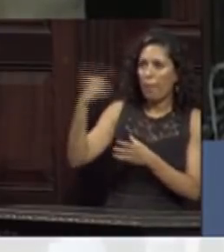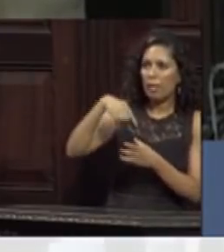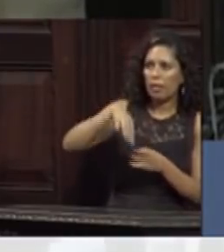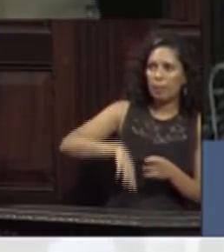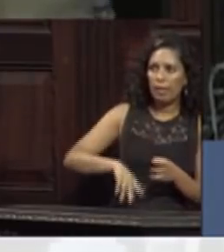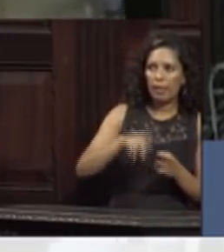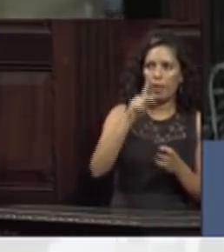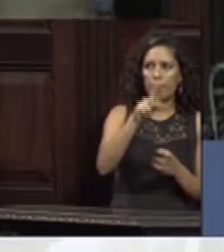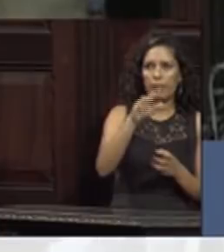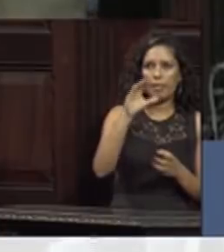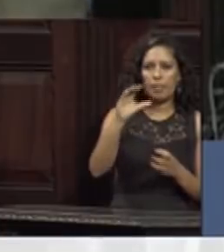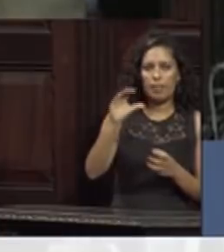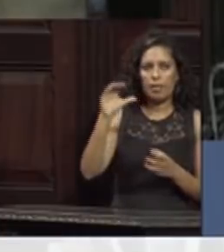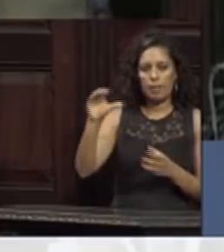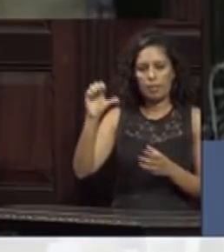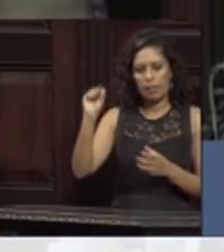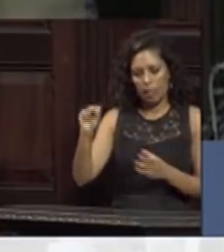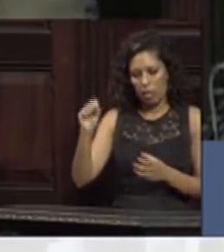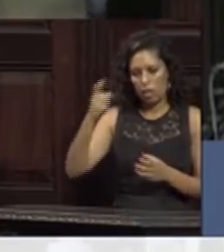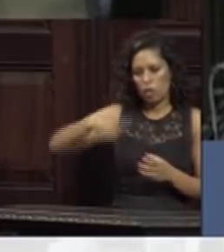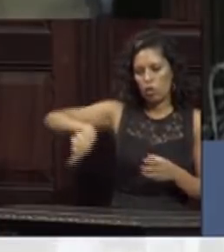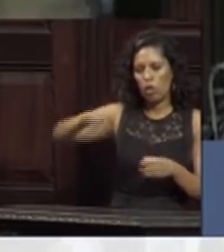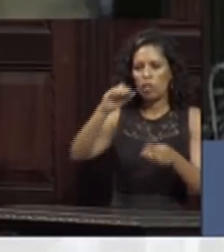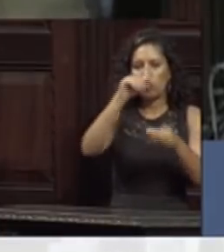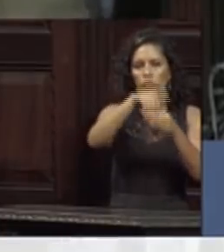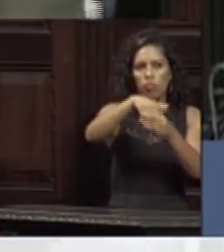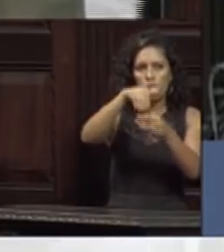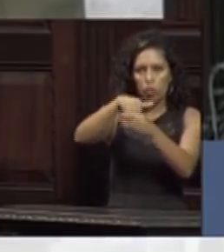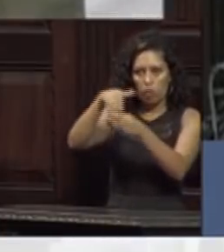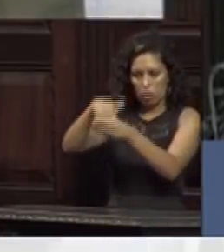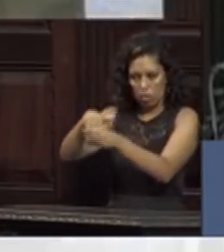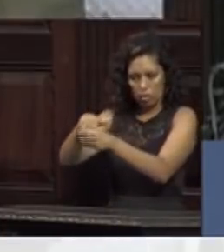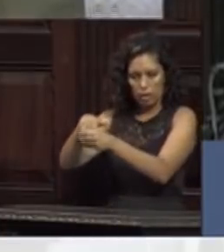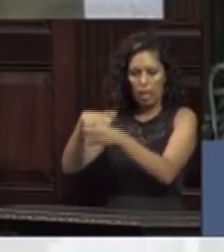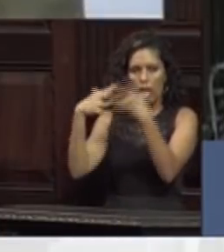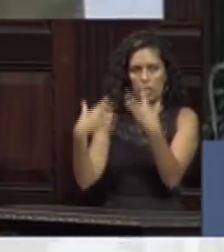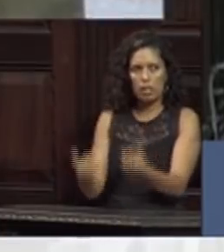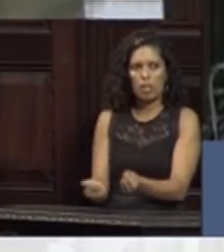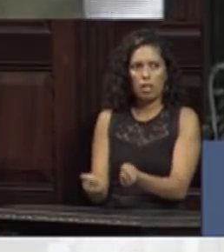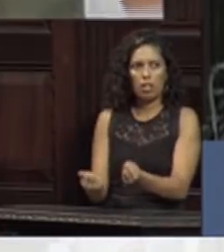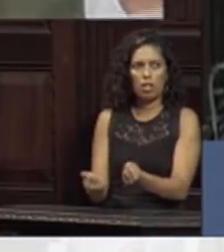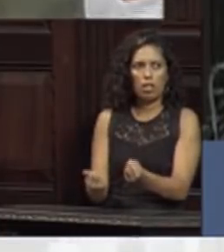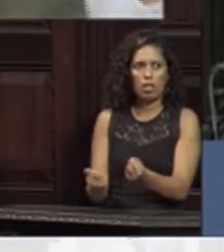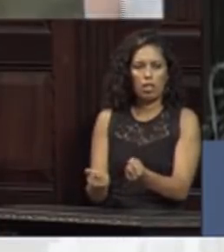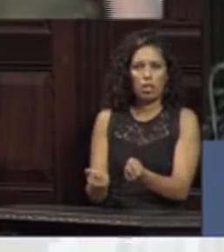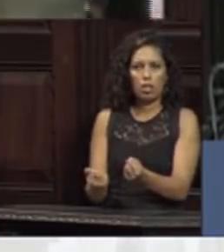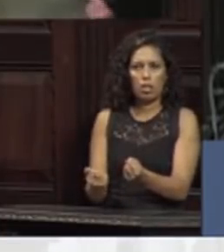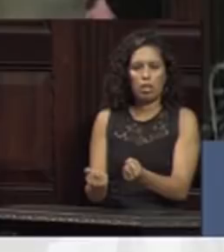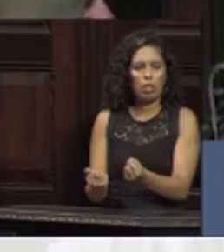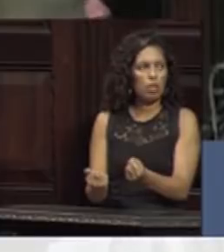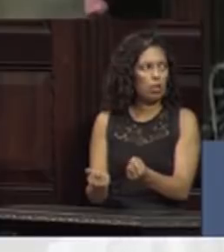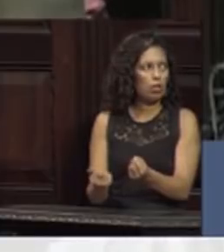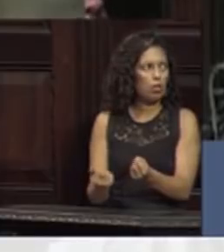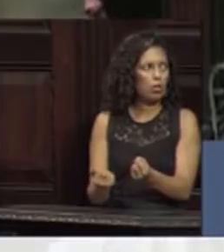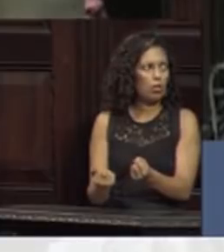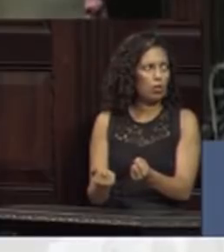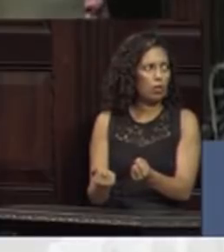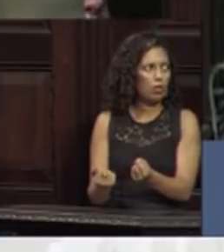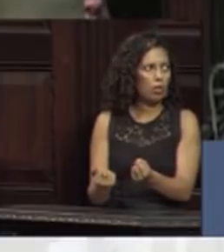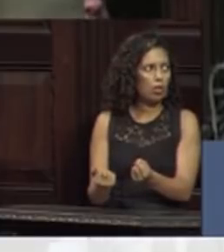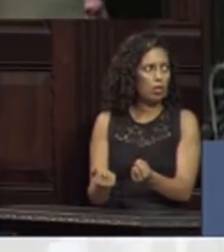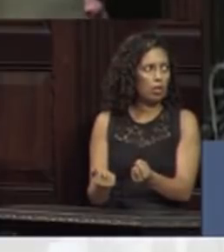vota, autoriza com, eu diria, um artigo, um parágrafo, com